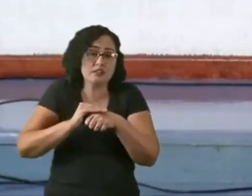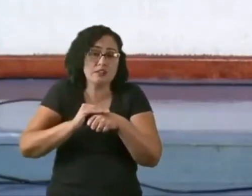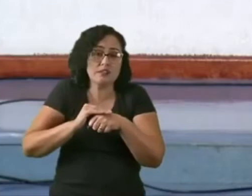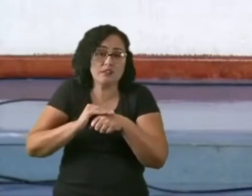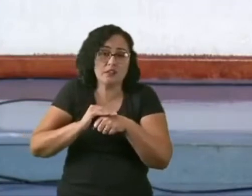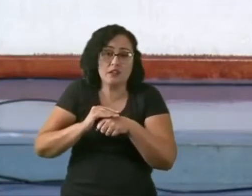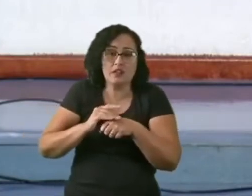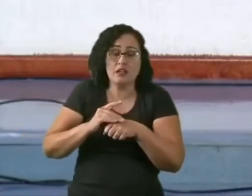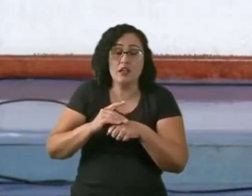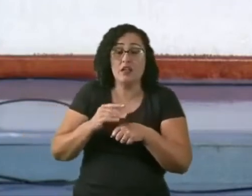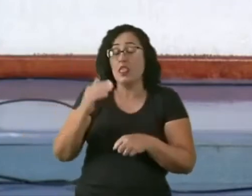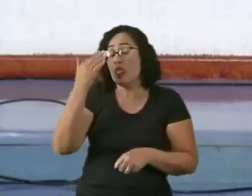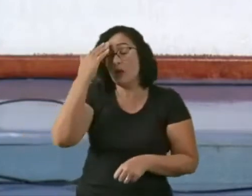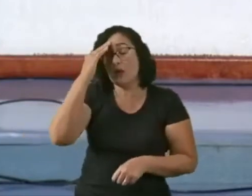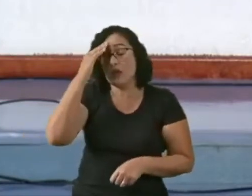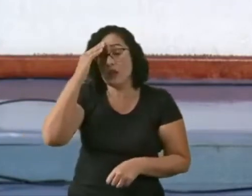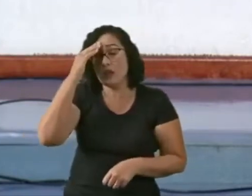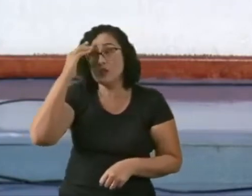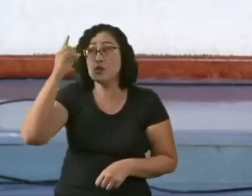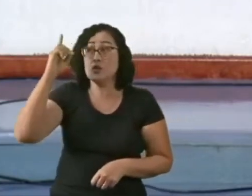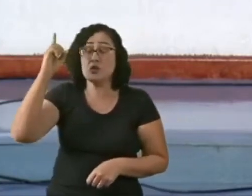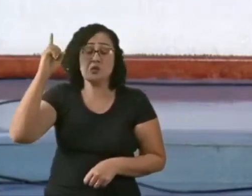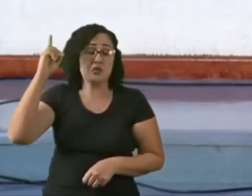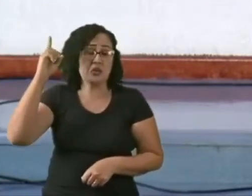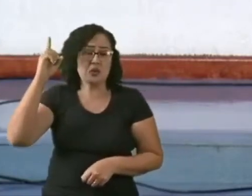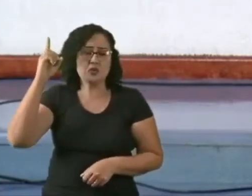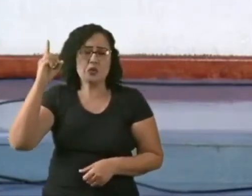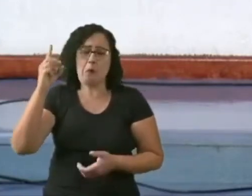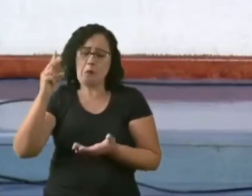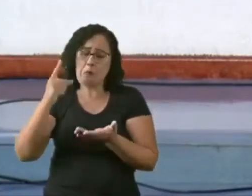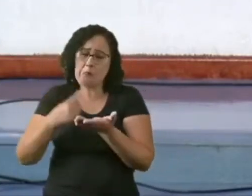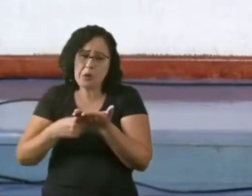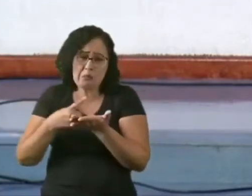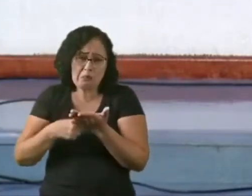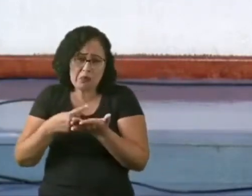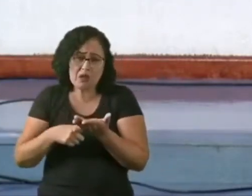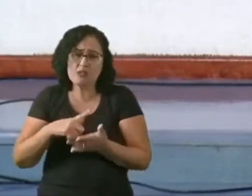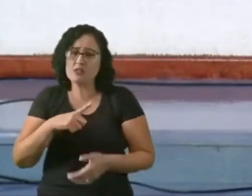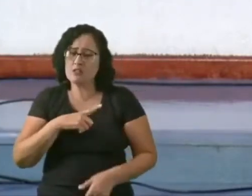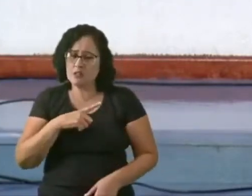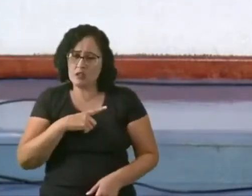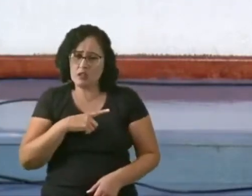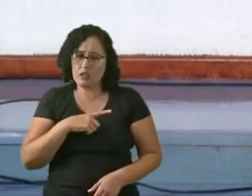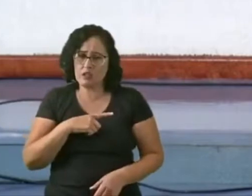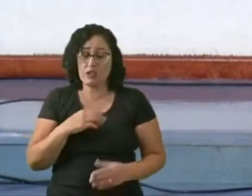se tornam murmuradoras, questionadoras,